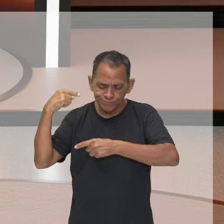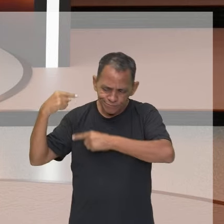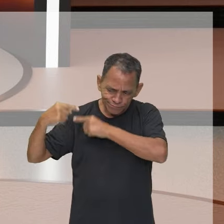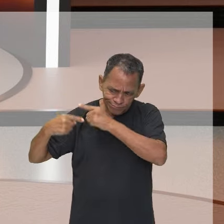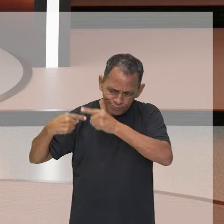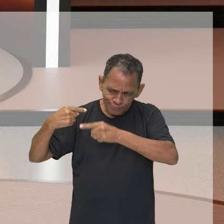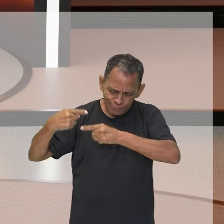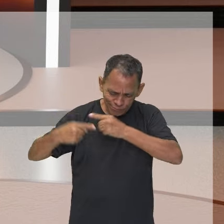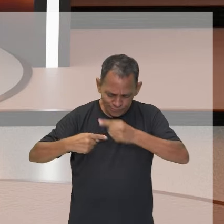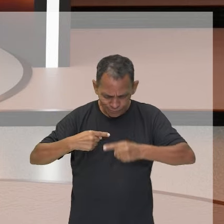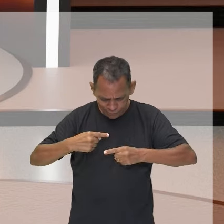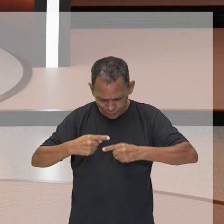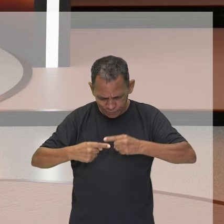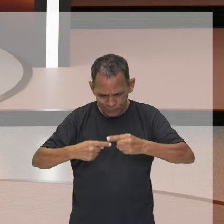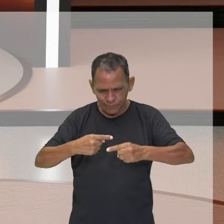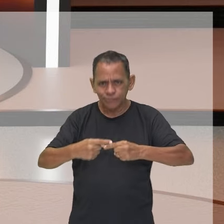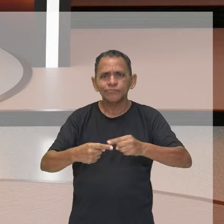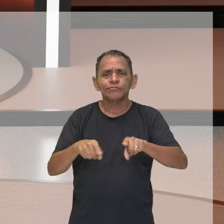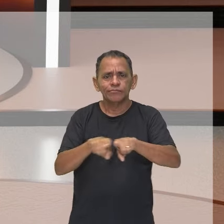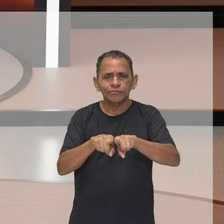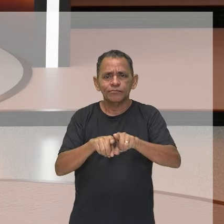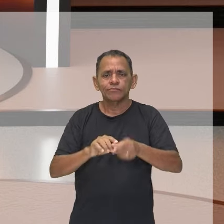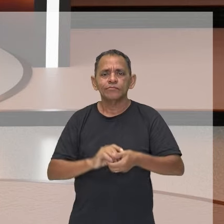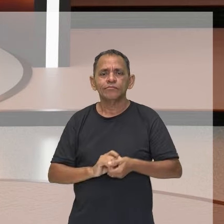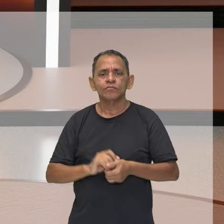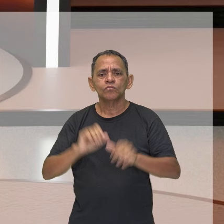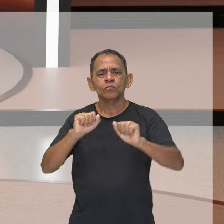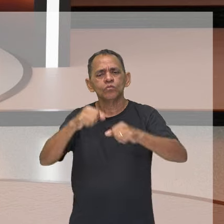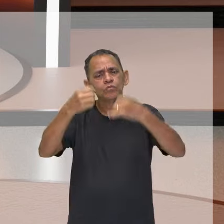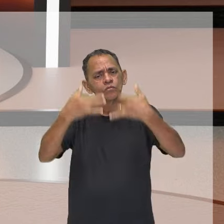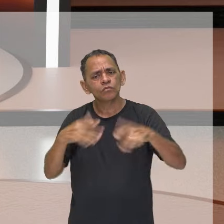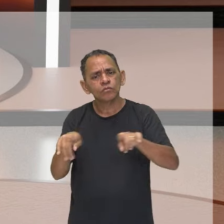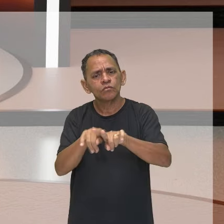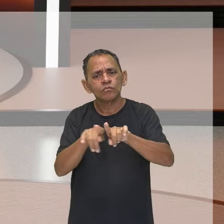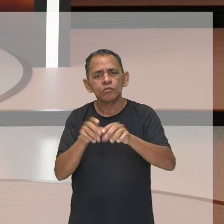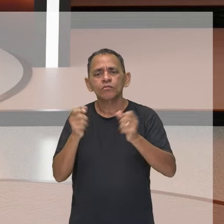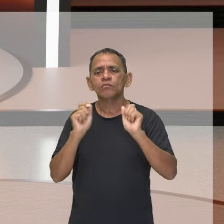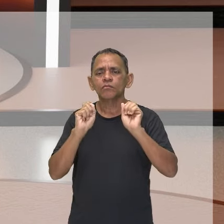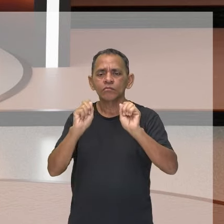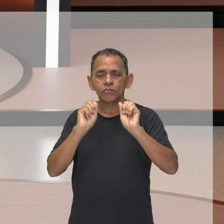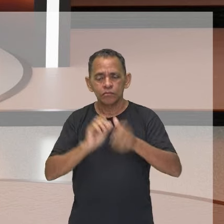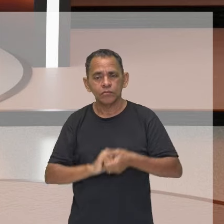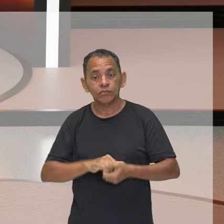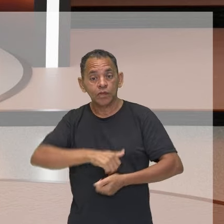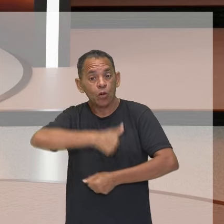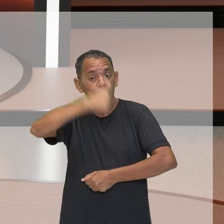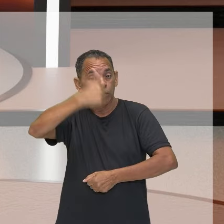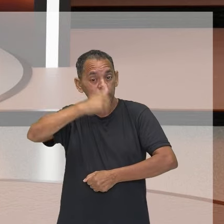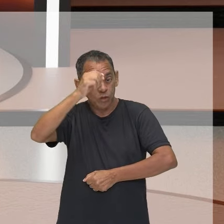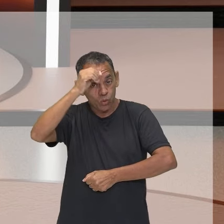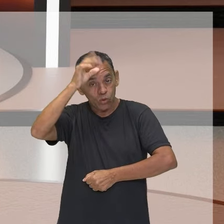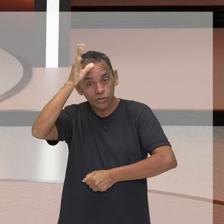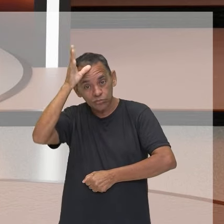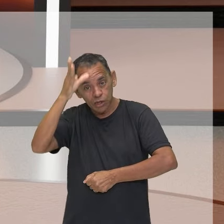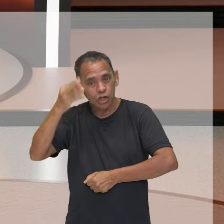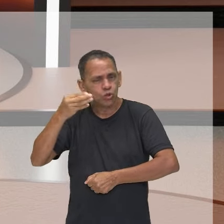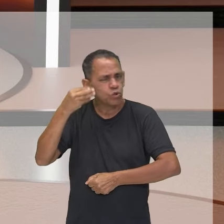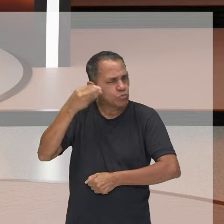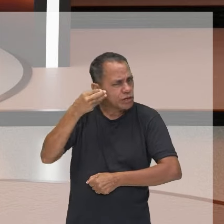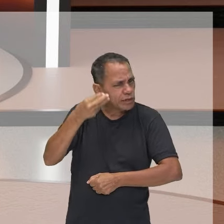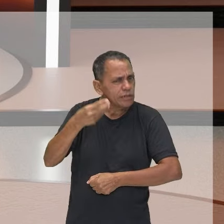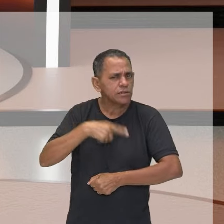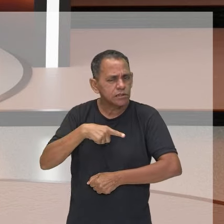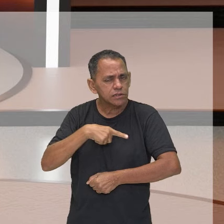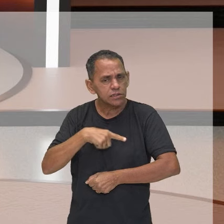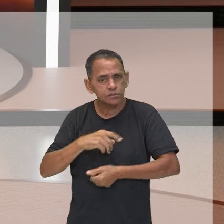geração. Podemos dizer assim, é aquele primeiro conhecimento. É um conhecimento válido, é